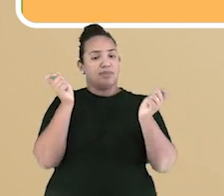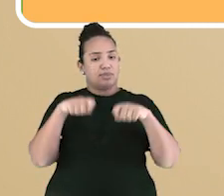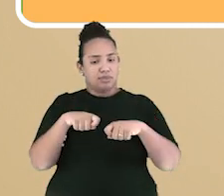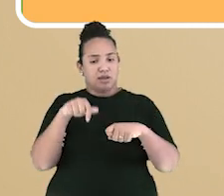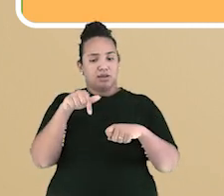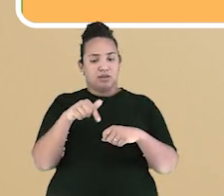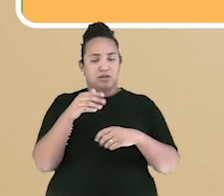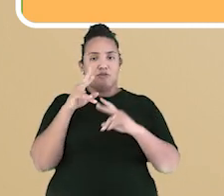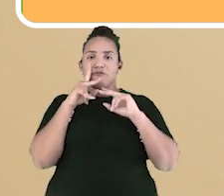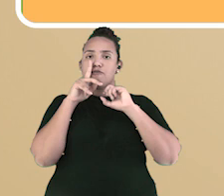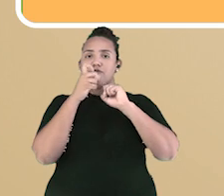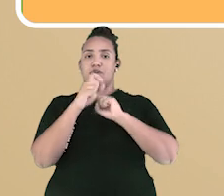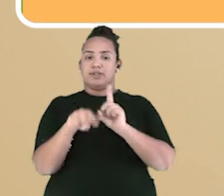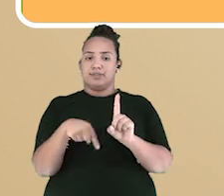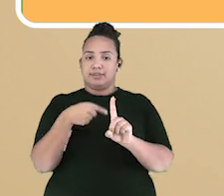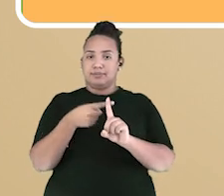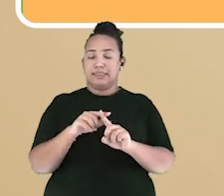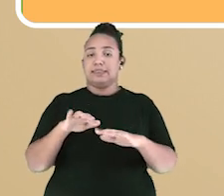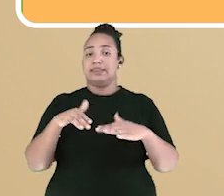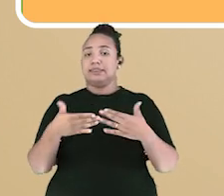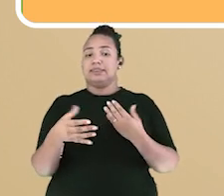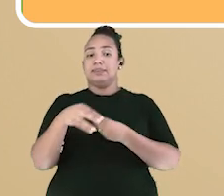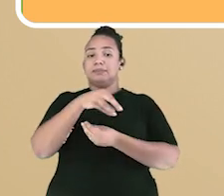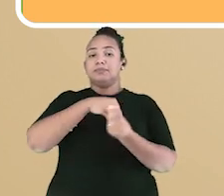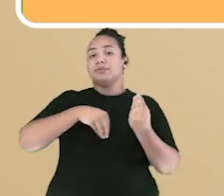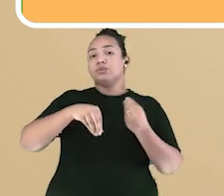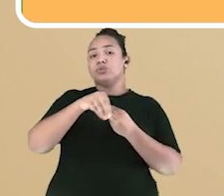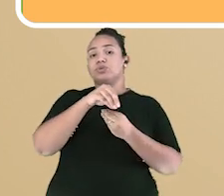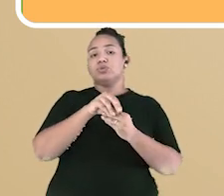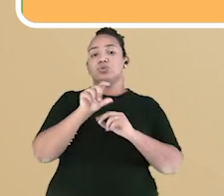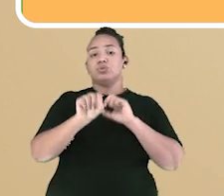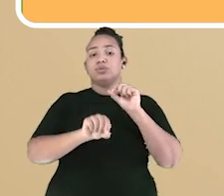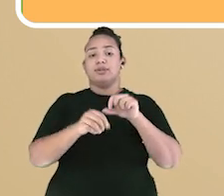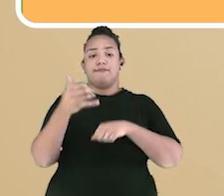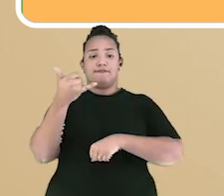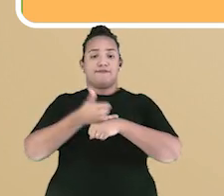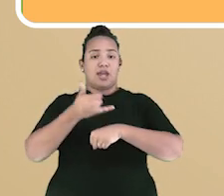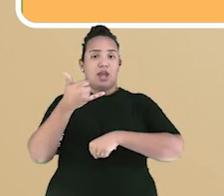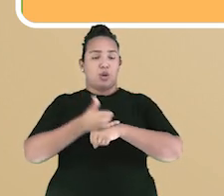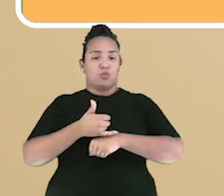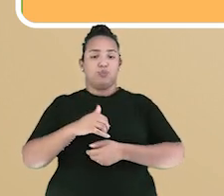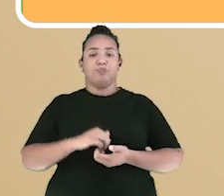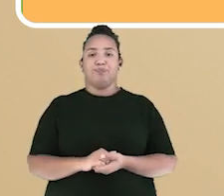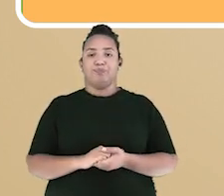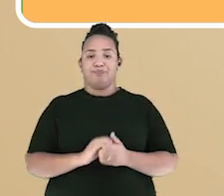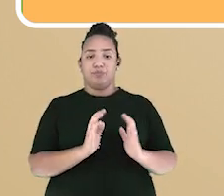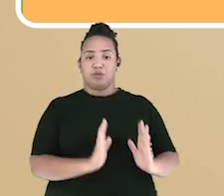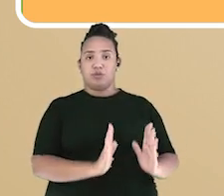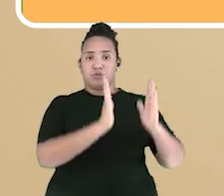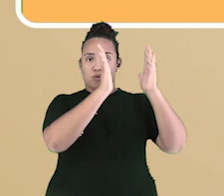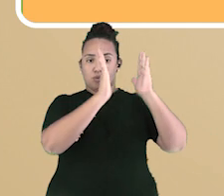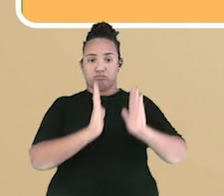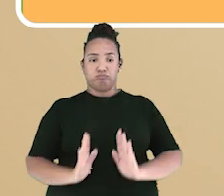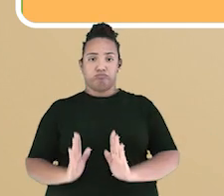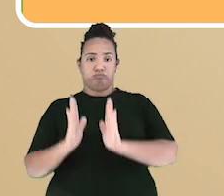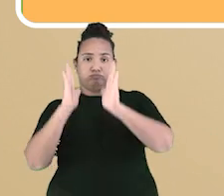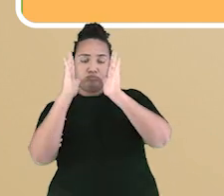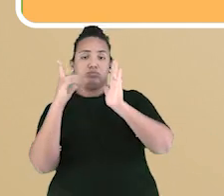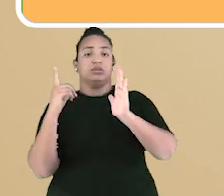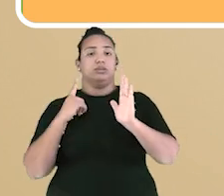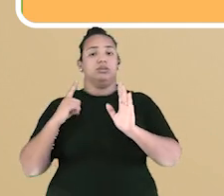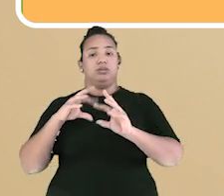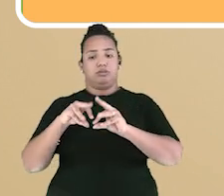estrutura. Então, ele adiciona um componente muito importante, que é o ferro. As colunas da construção são preenchidas